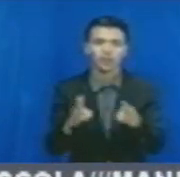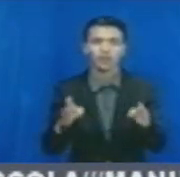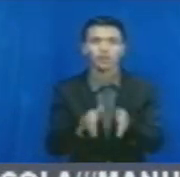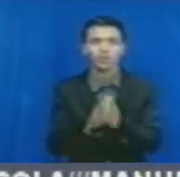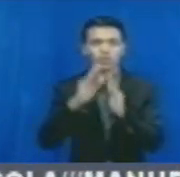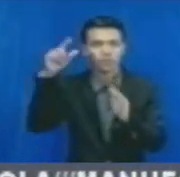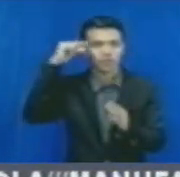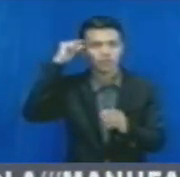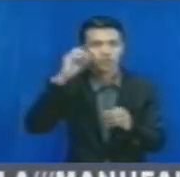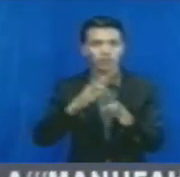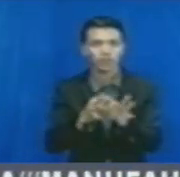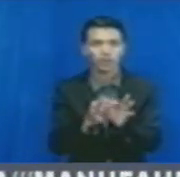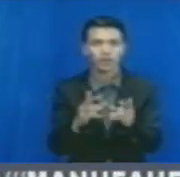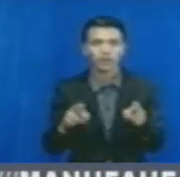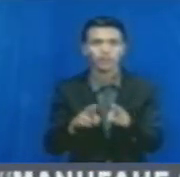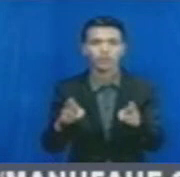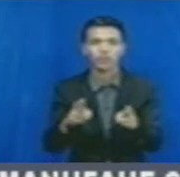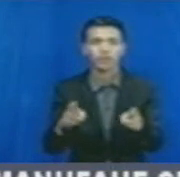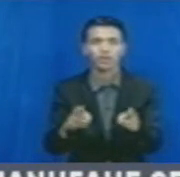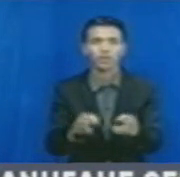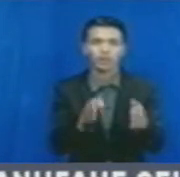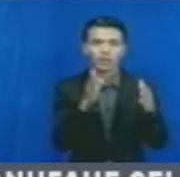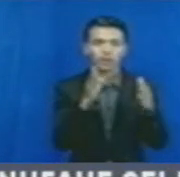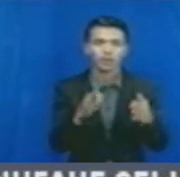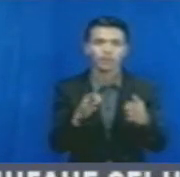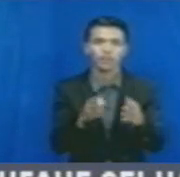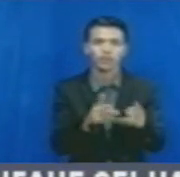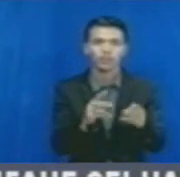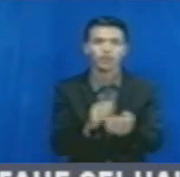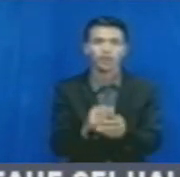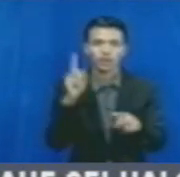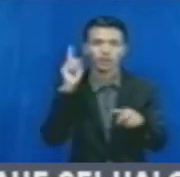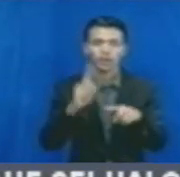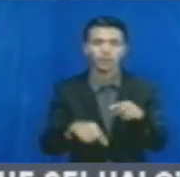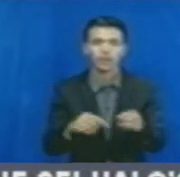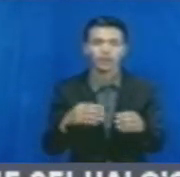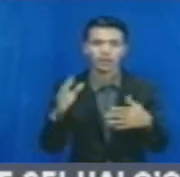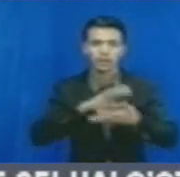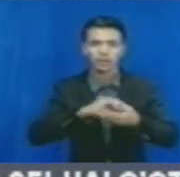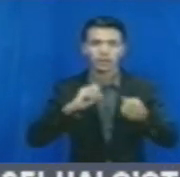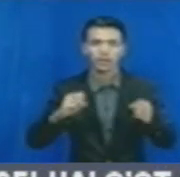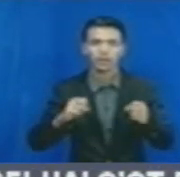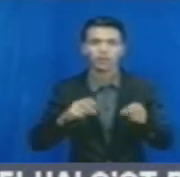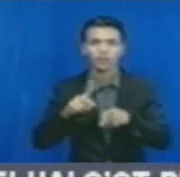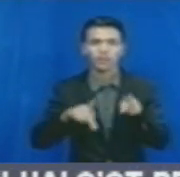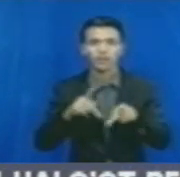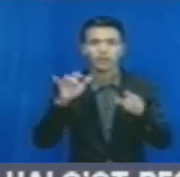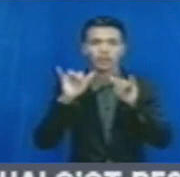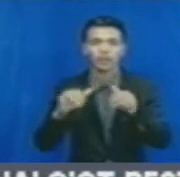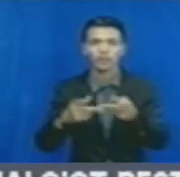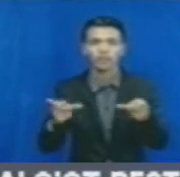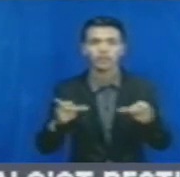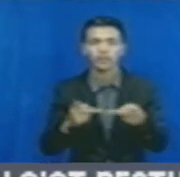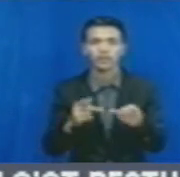atu normaliza mota refere. Hodi halo moru proteção atu nune la bela estraga komunidade inia hela fatin.